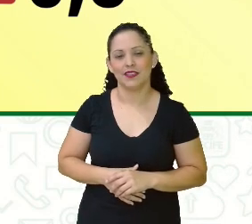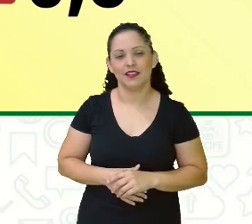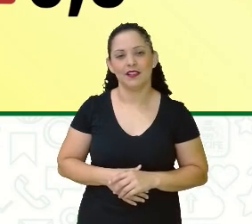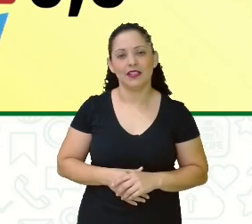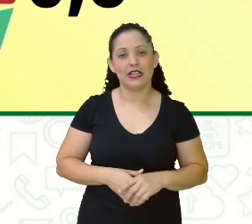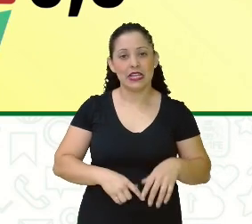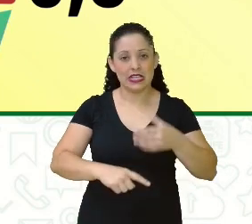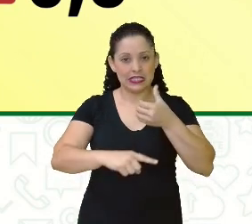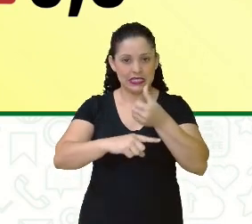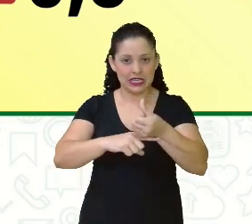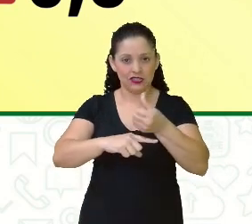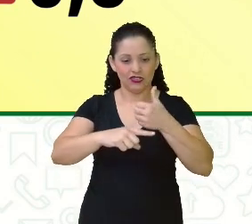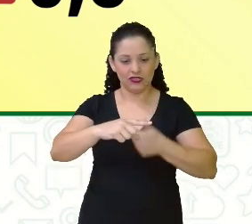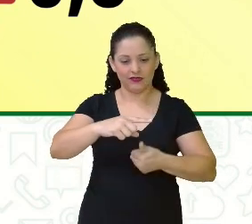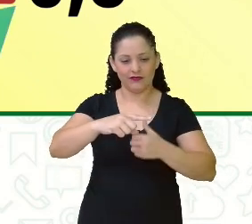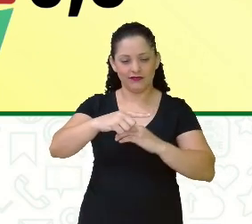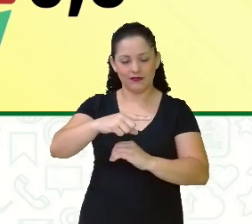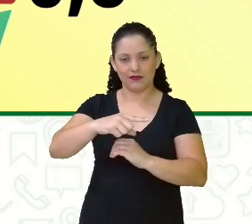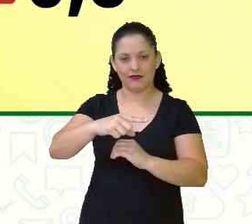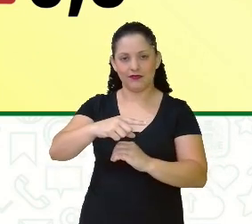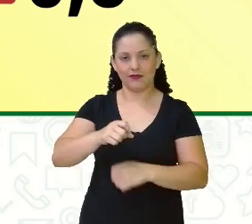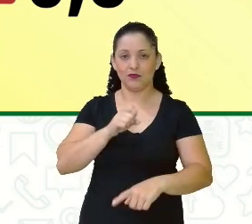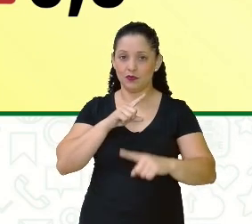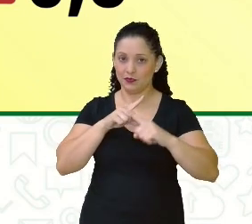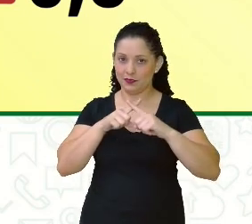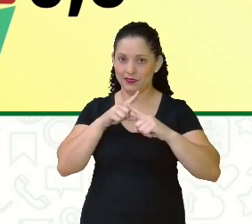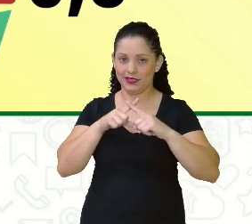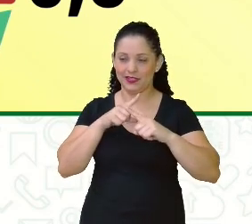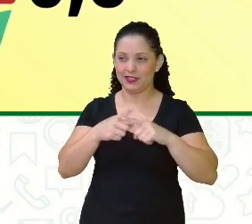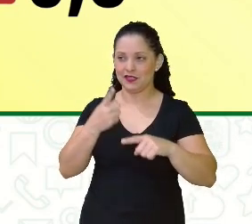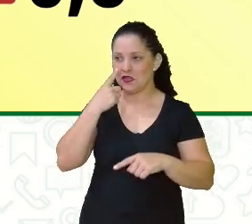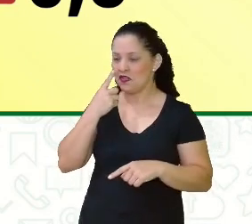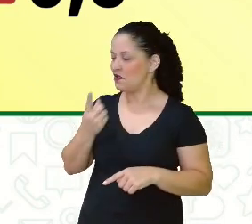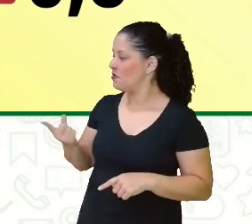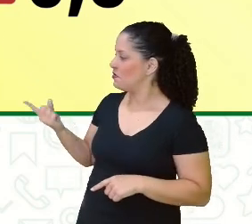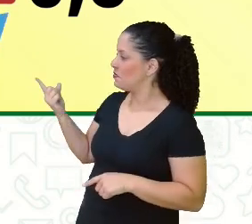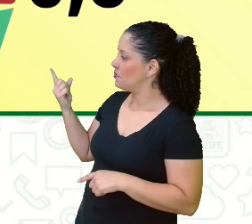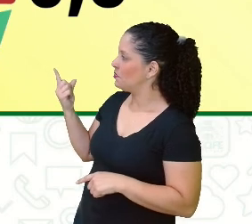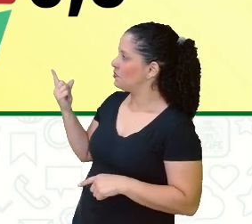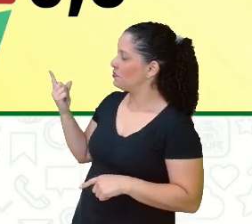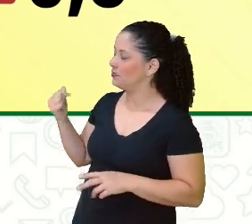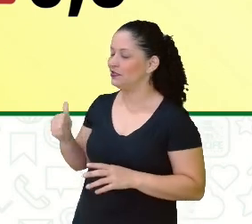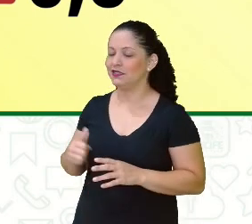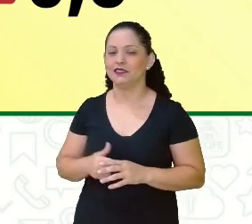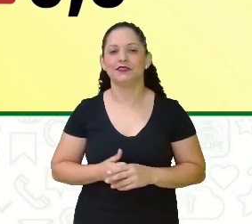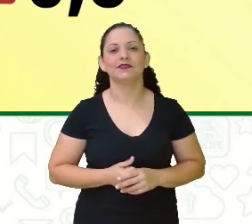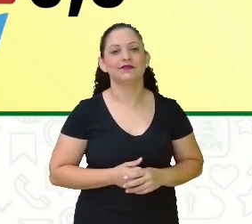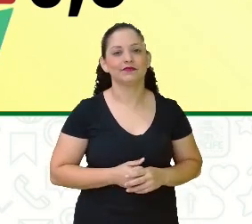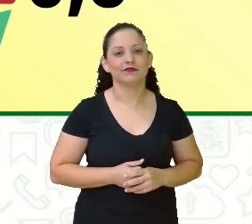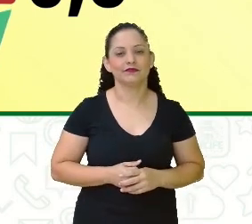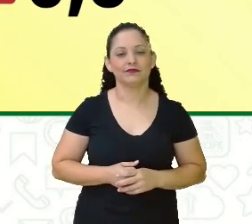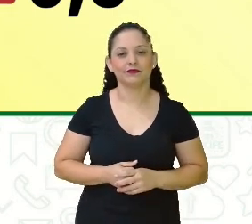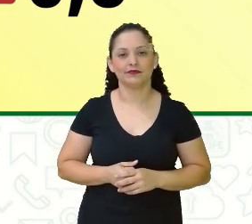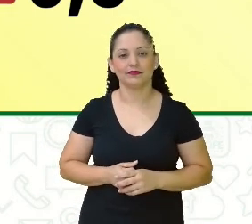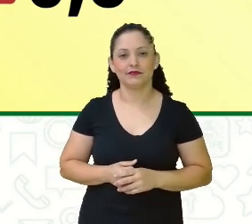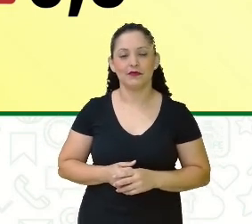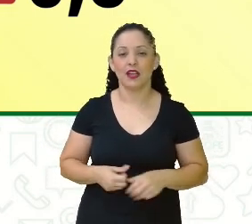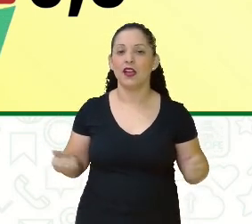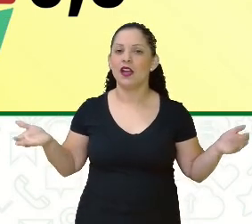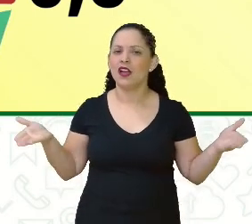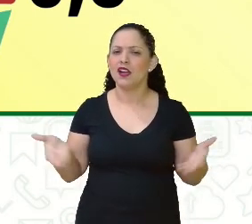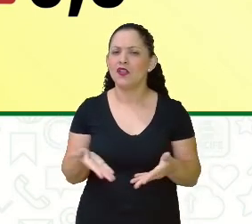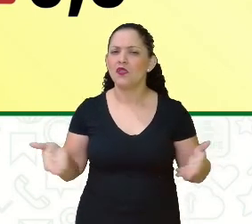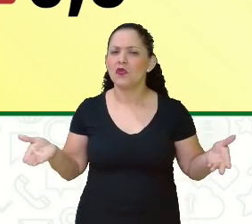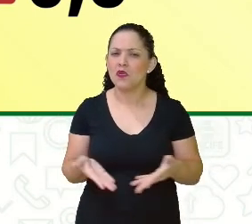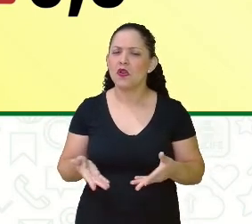6/10, né? Porque eu posso fazer aquela multiplicaçãozinha ali, ó. 6 vezes 1, 6, né? Sobre 10. Agora,